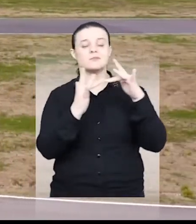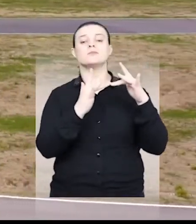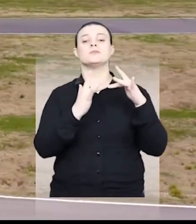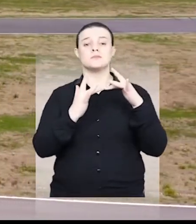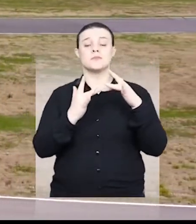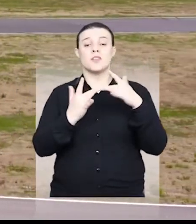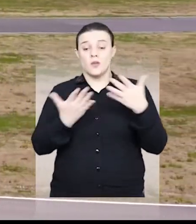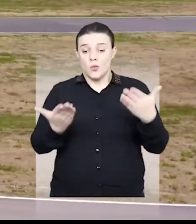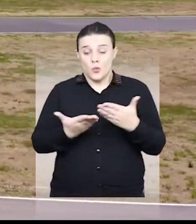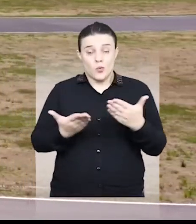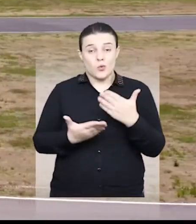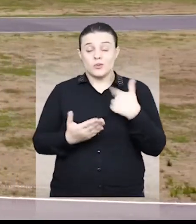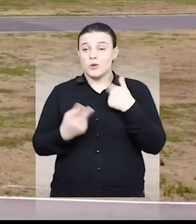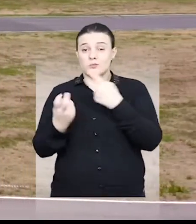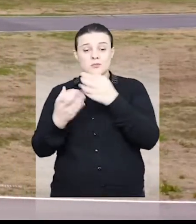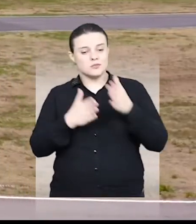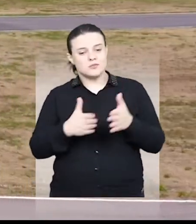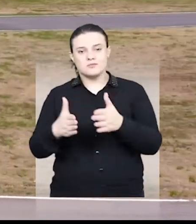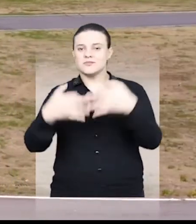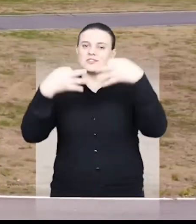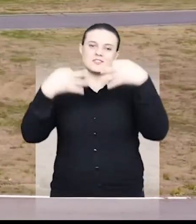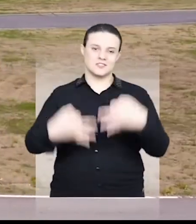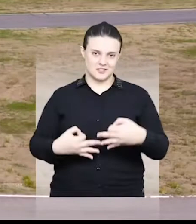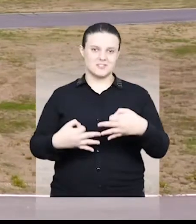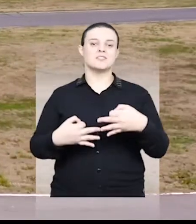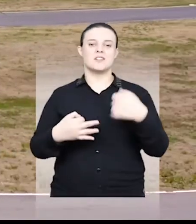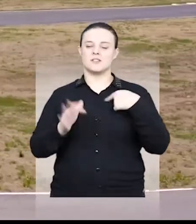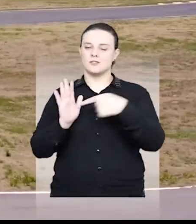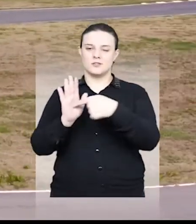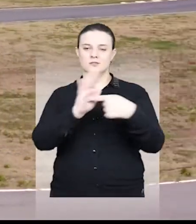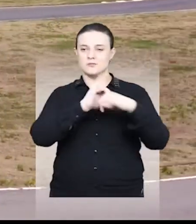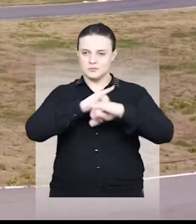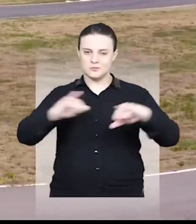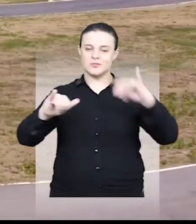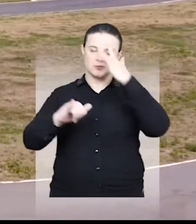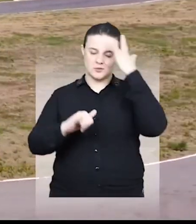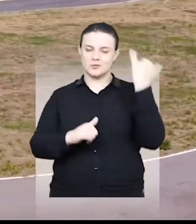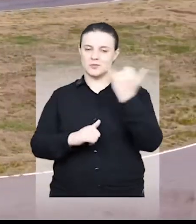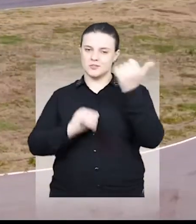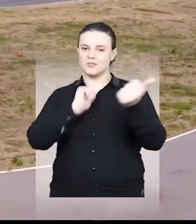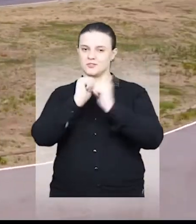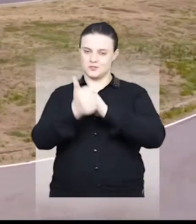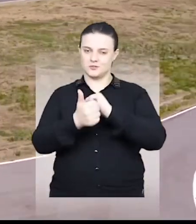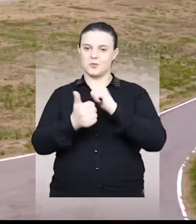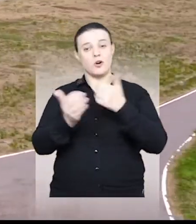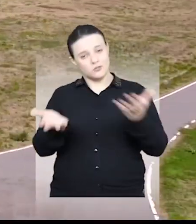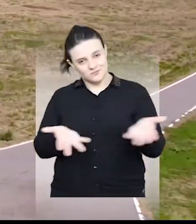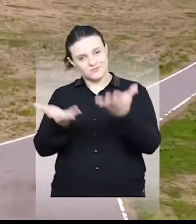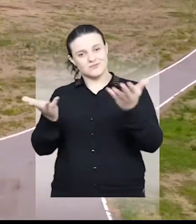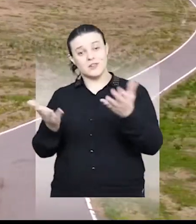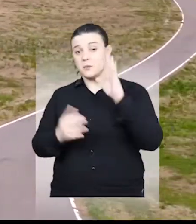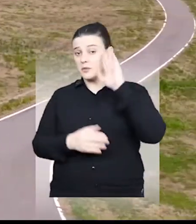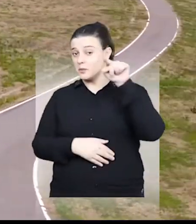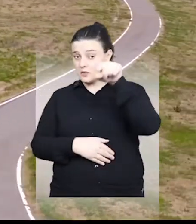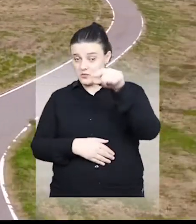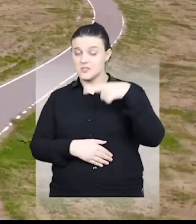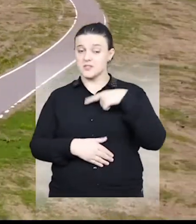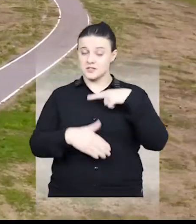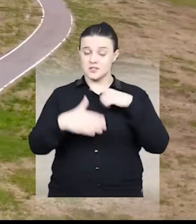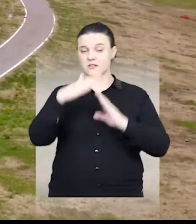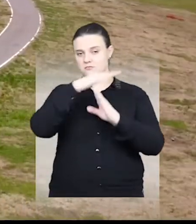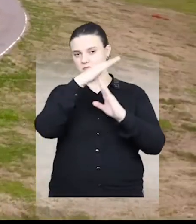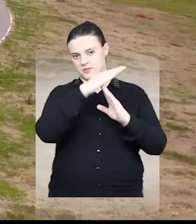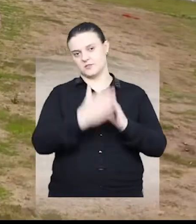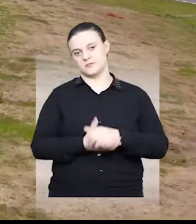afinidades que eu vejo que estou no caminho certo. E indico para todo mundo tá praticando algum esporte, principalmente você que tem